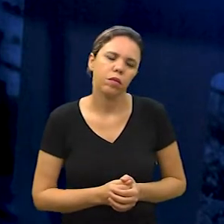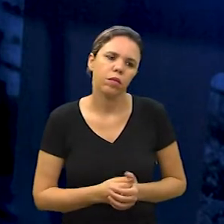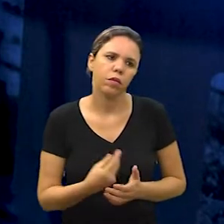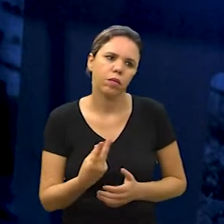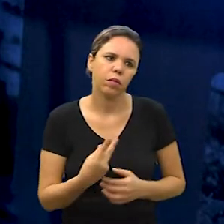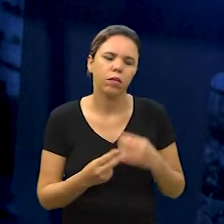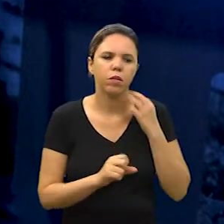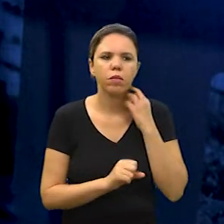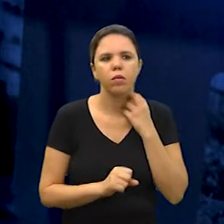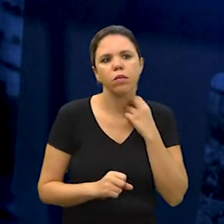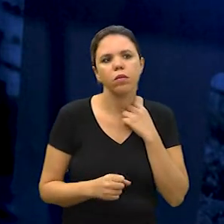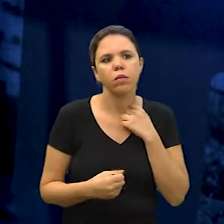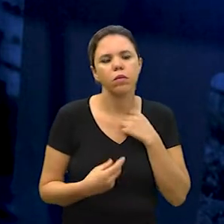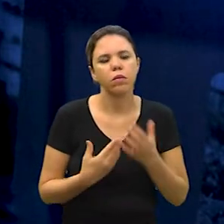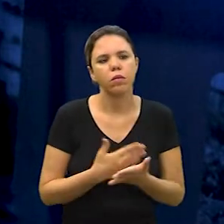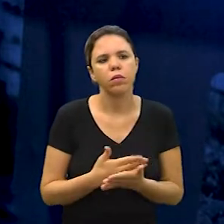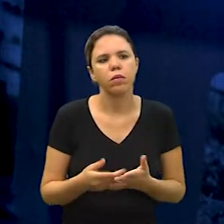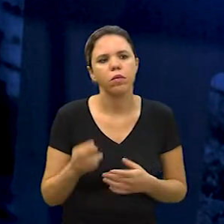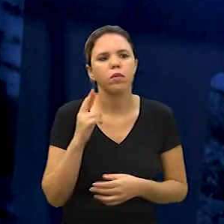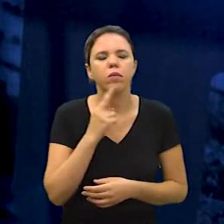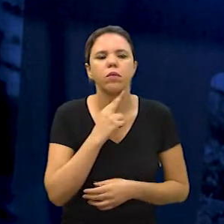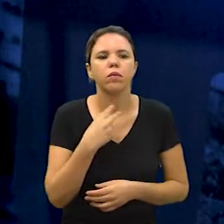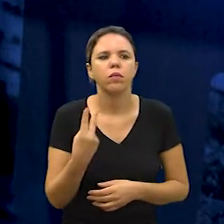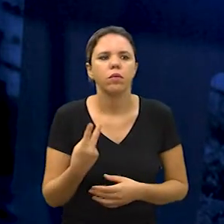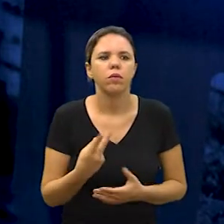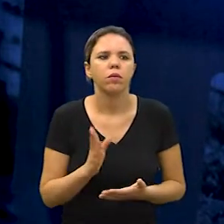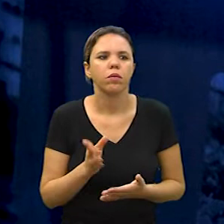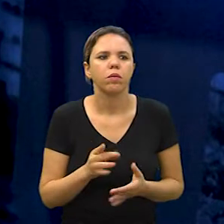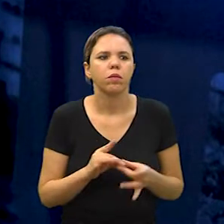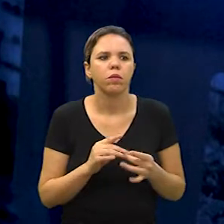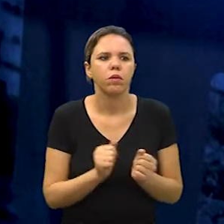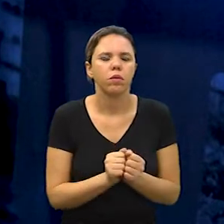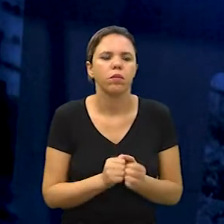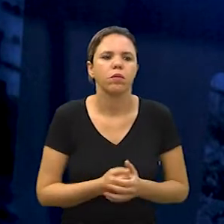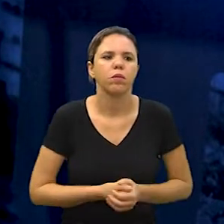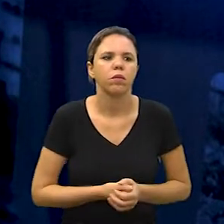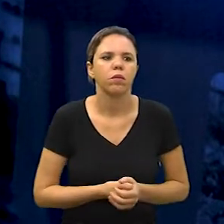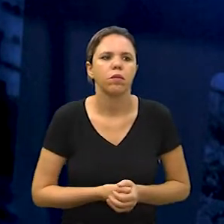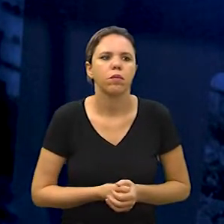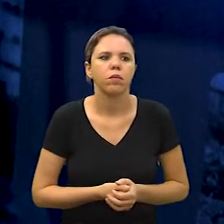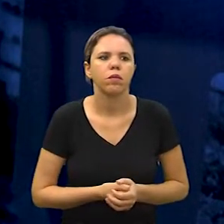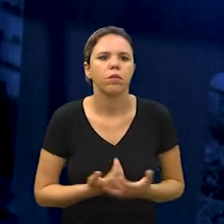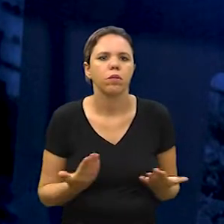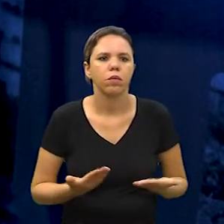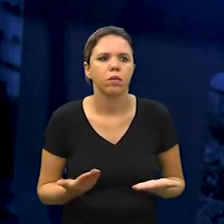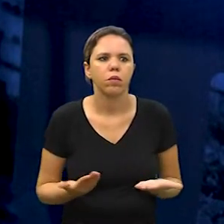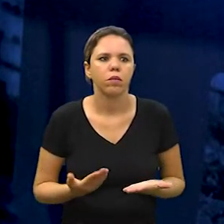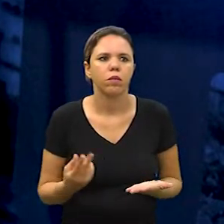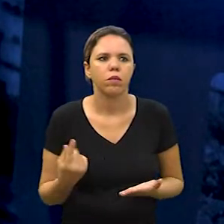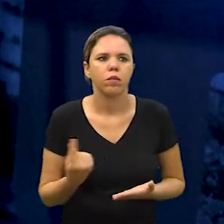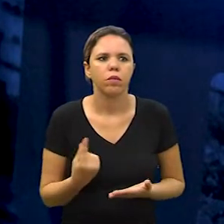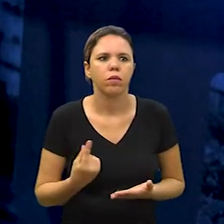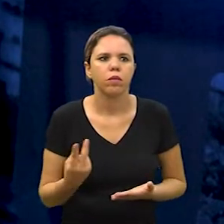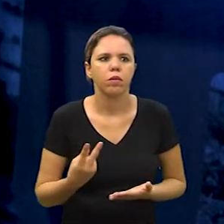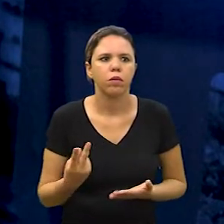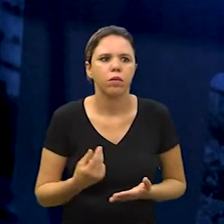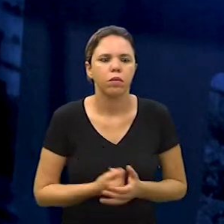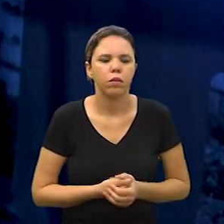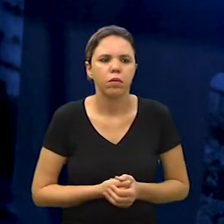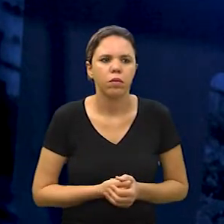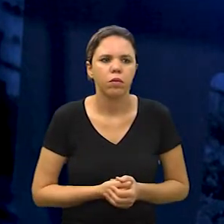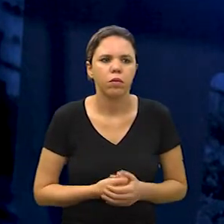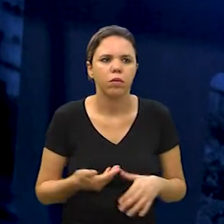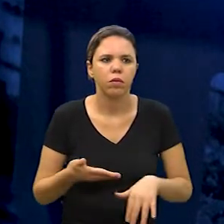e quando eu comecei o restaurante, nós já estávamos juntos, mas hoje somos sozinhos, só nós